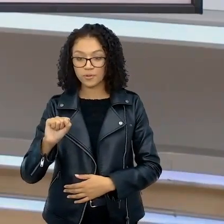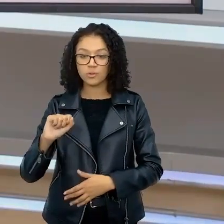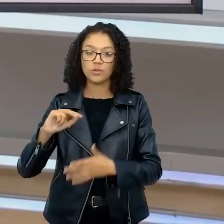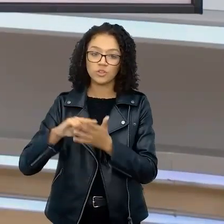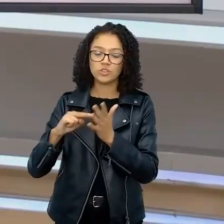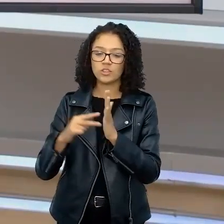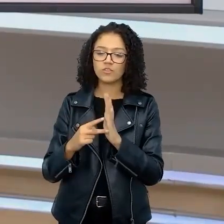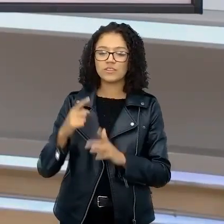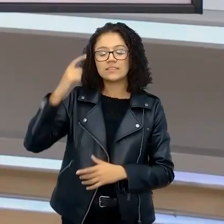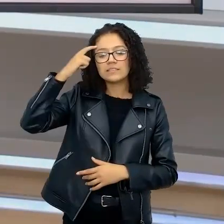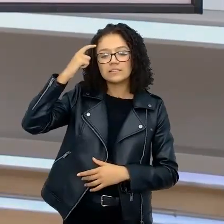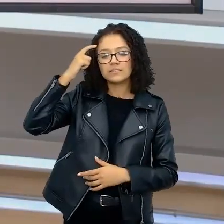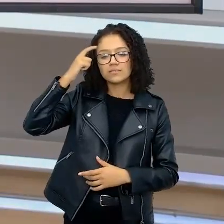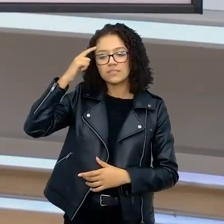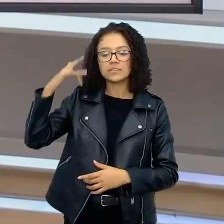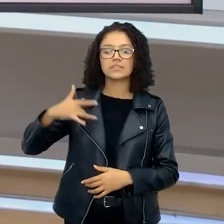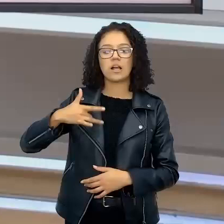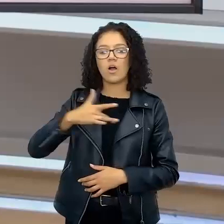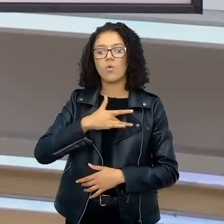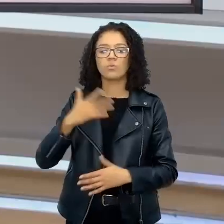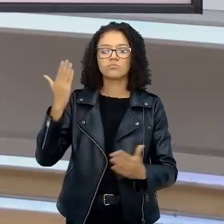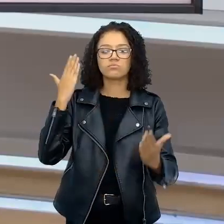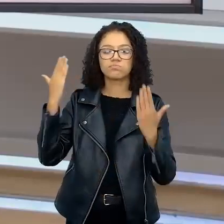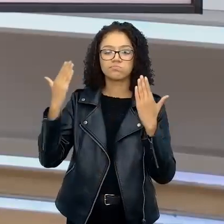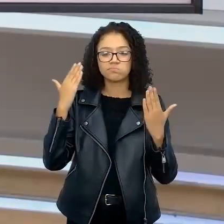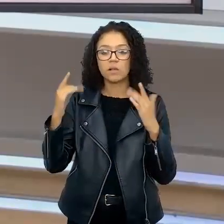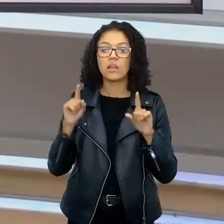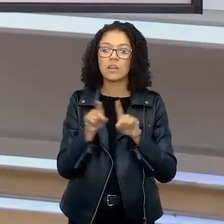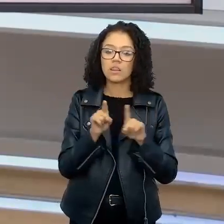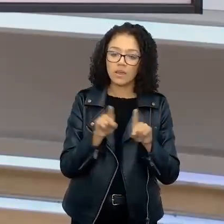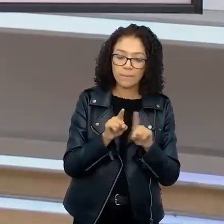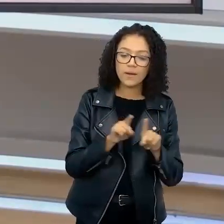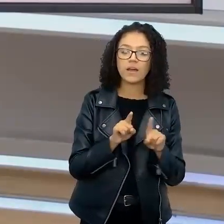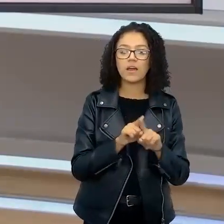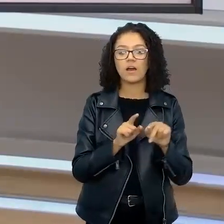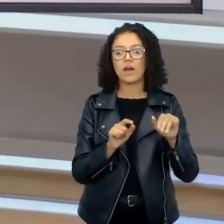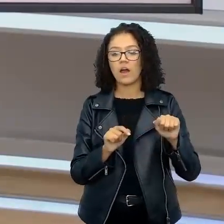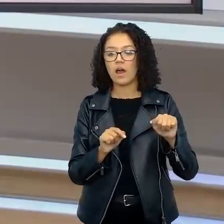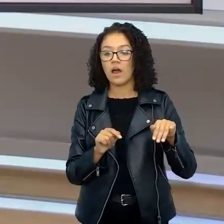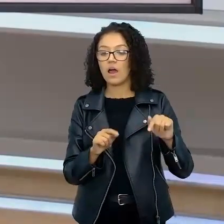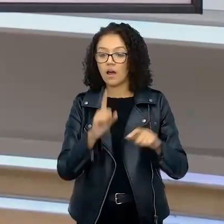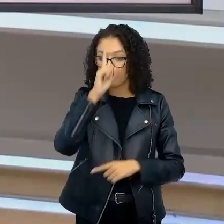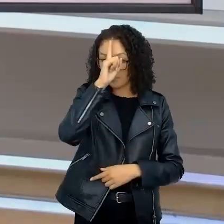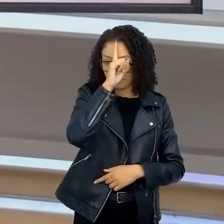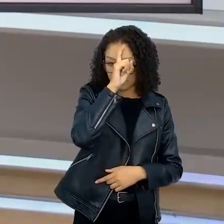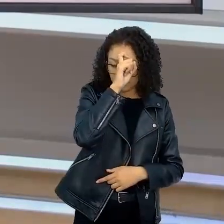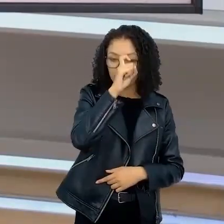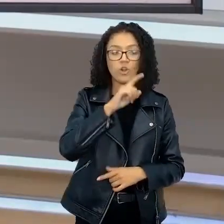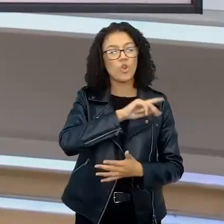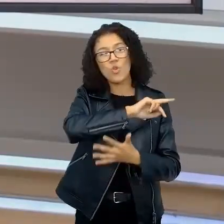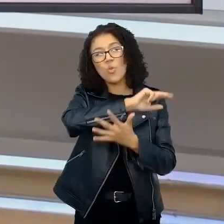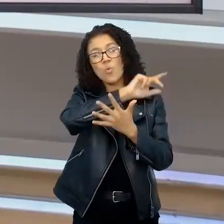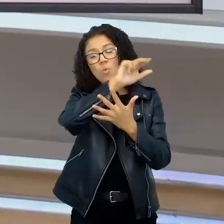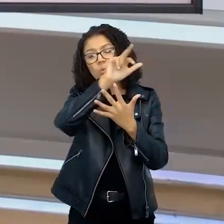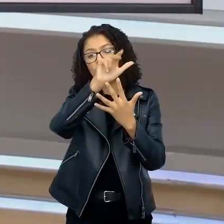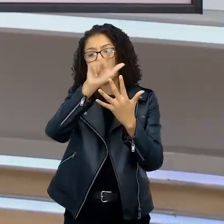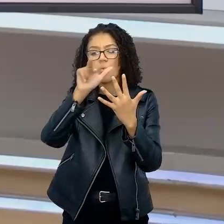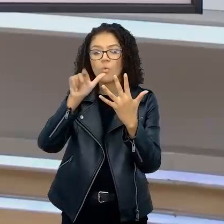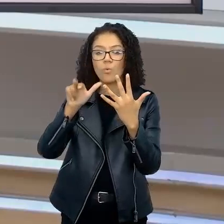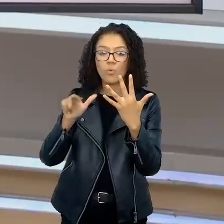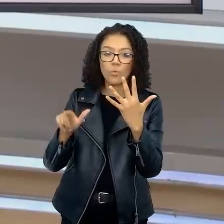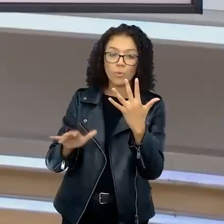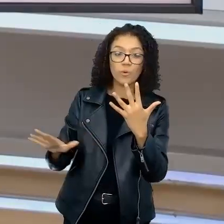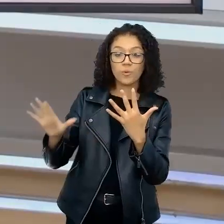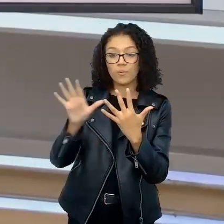saúde mental de crianças e adolescentes, postos de saúde. Então, eles vão garantir que o que está